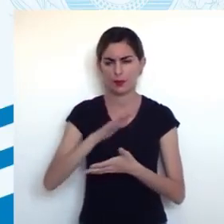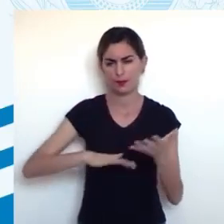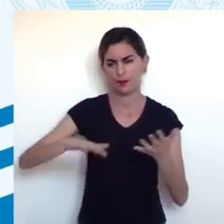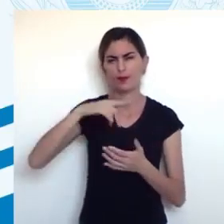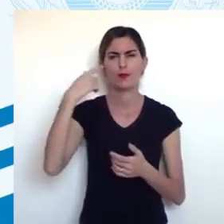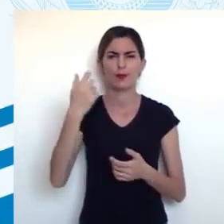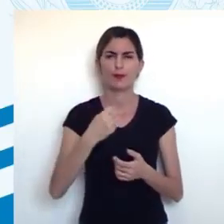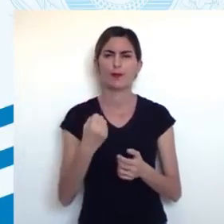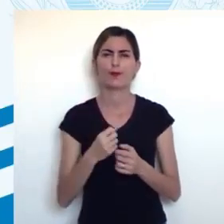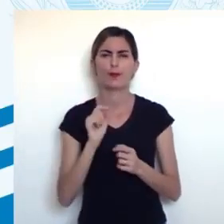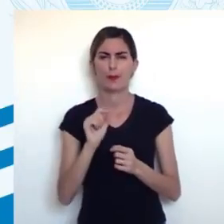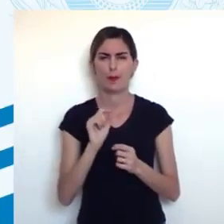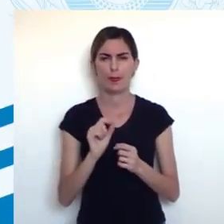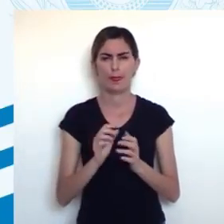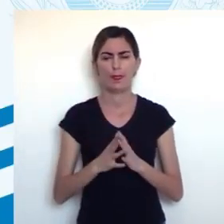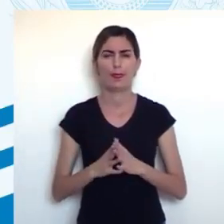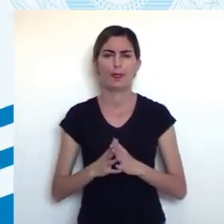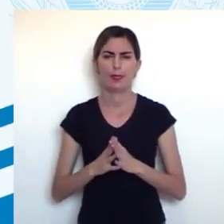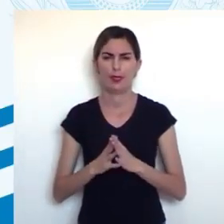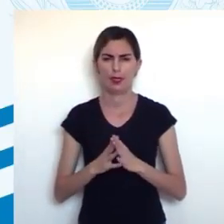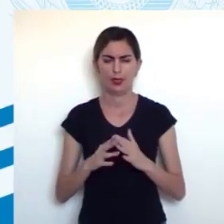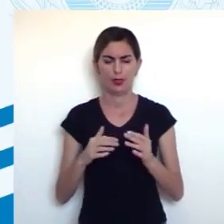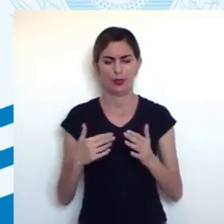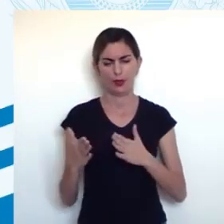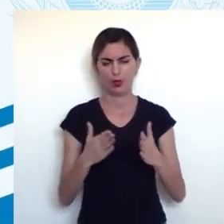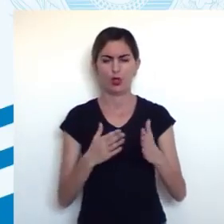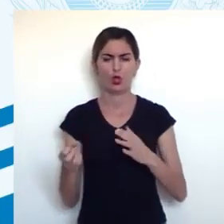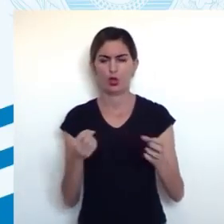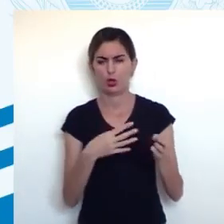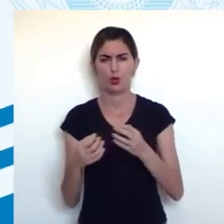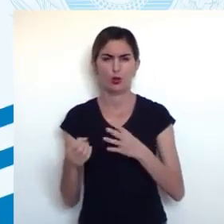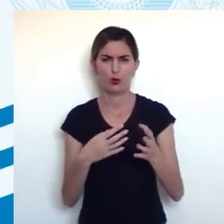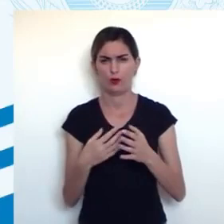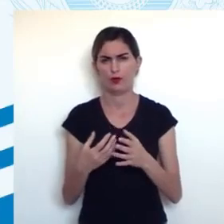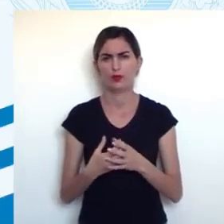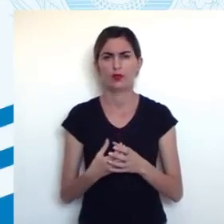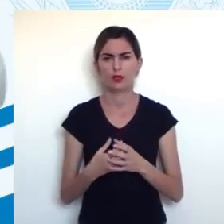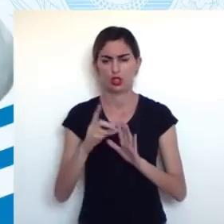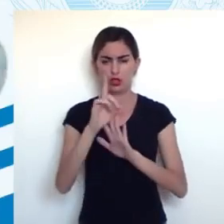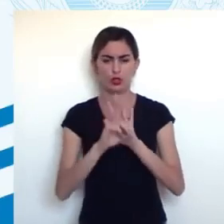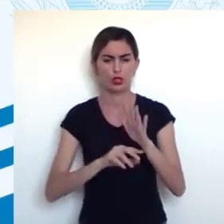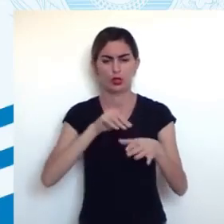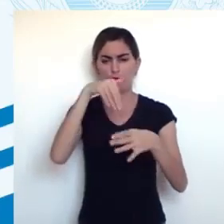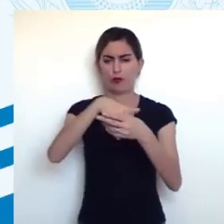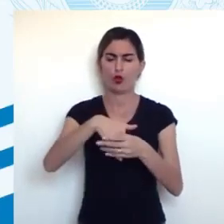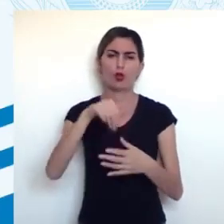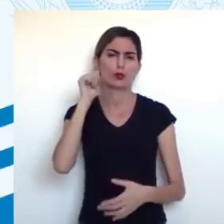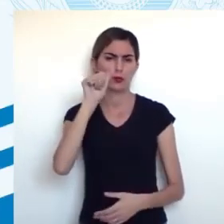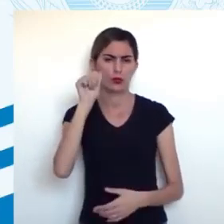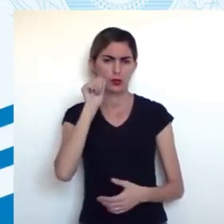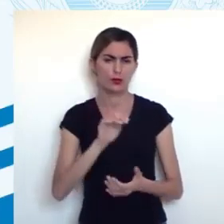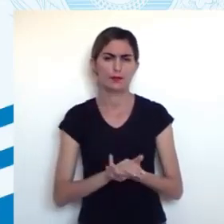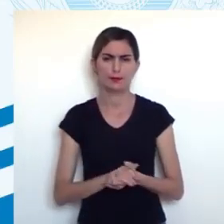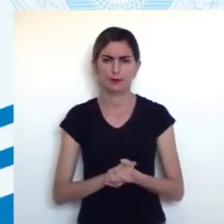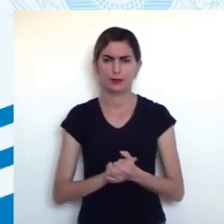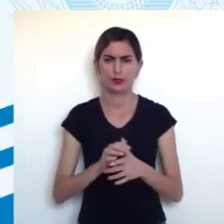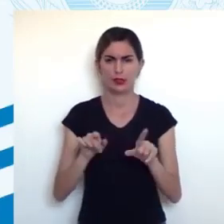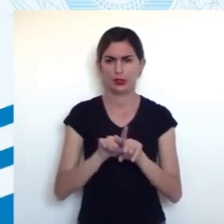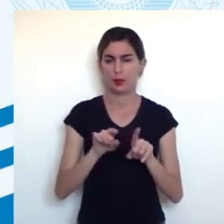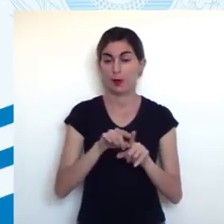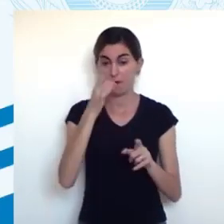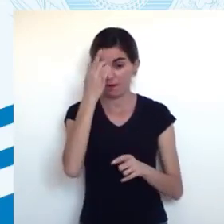Brasil se torna mais amplo. O novo regime não concede o direito de voto às mulheres e